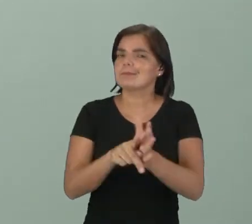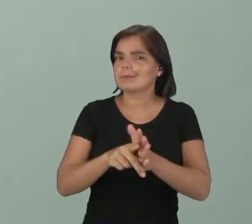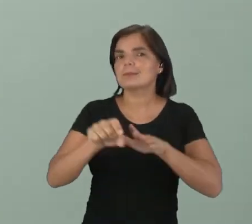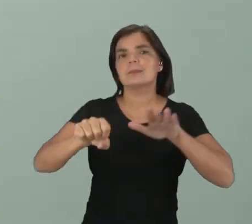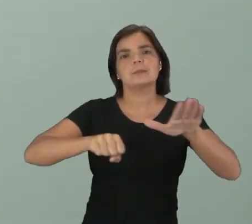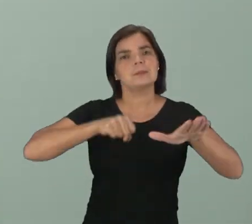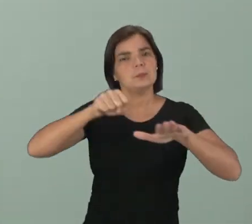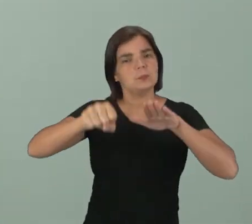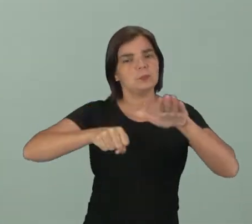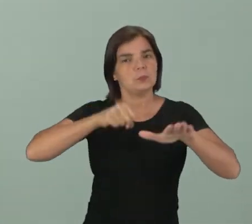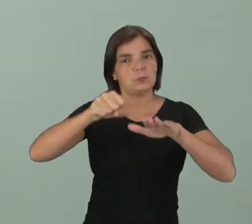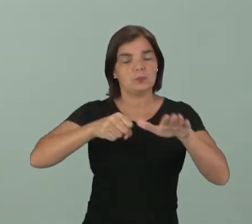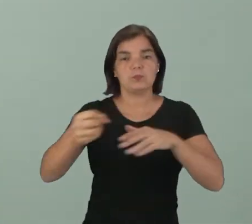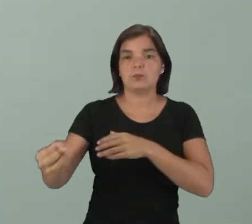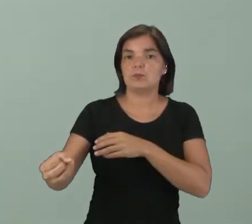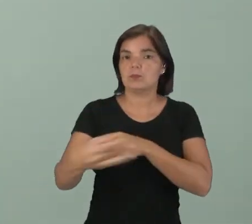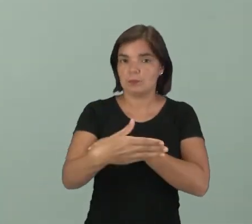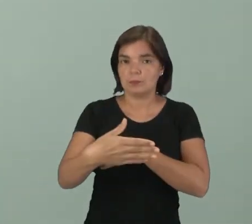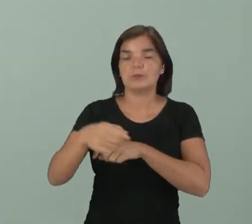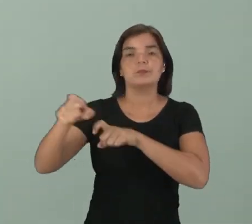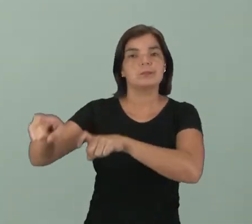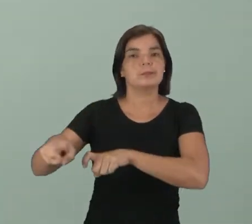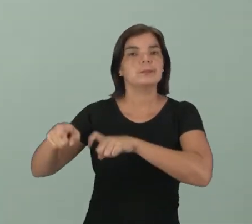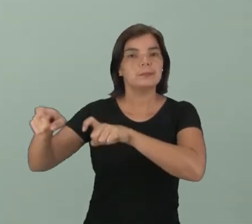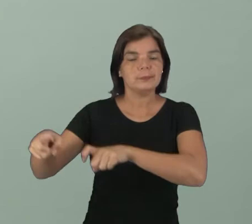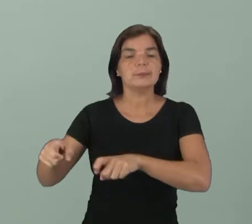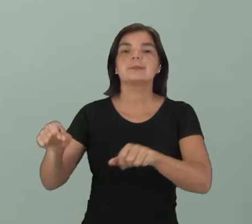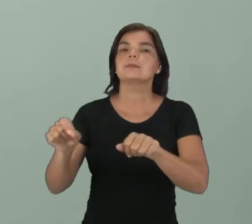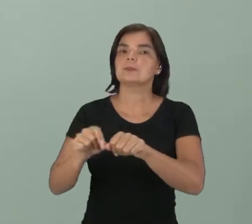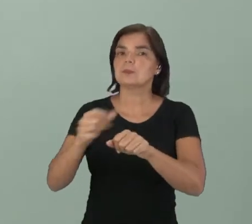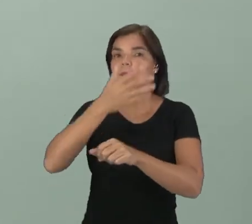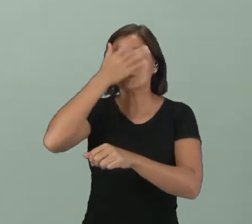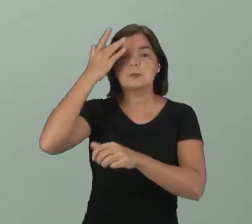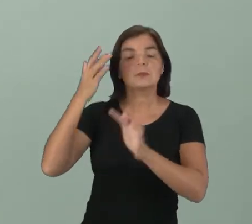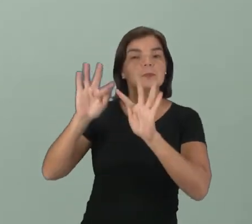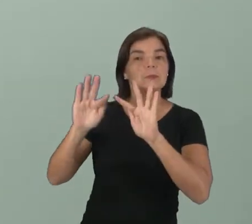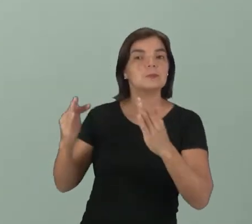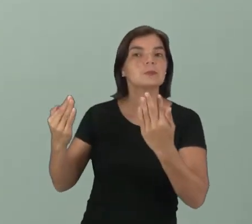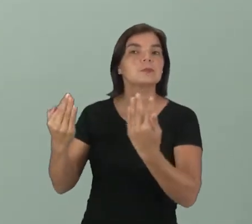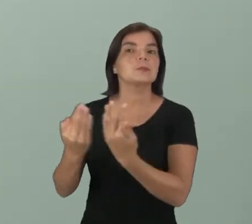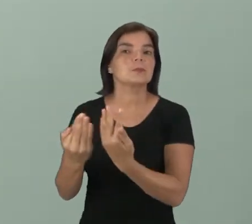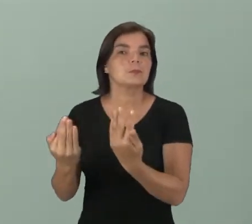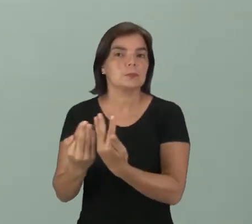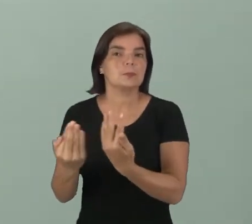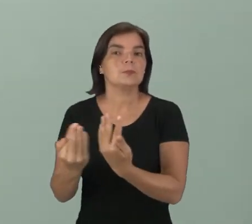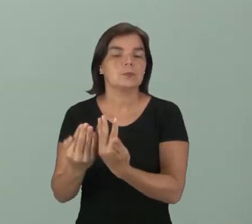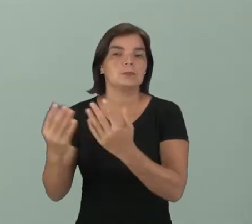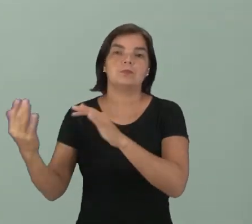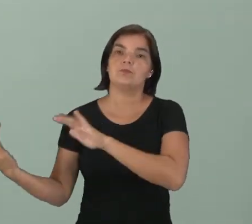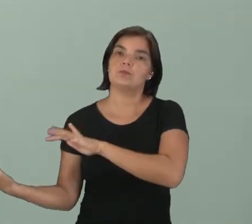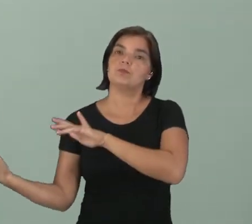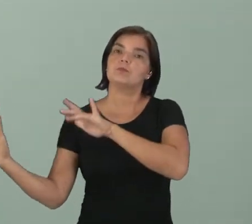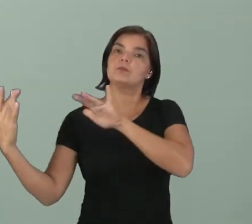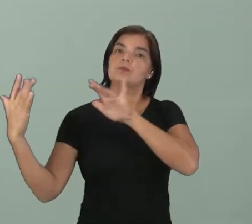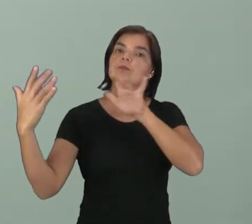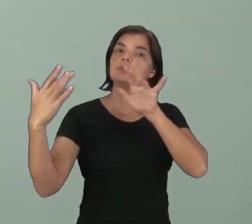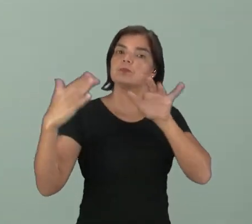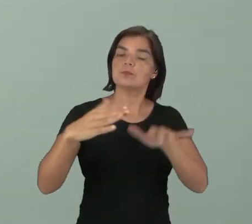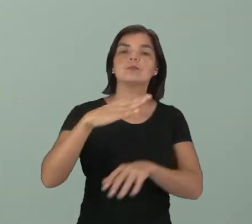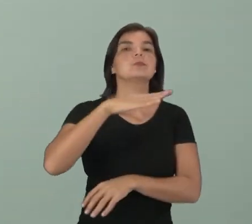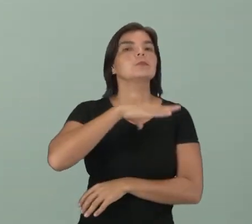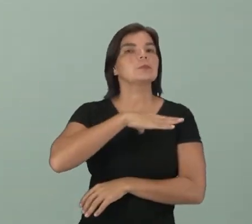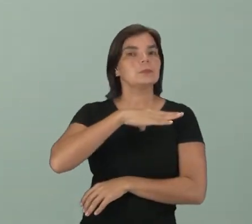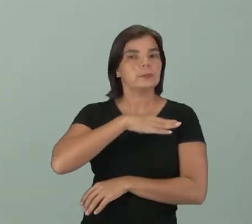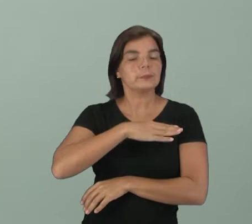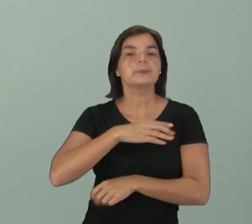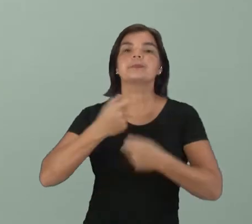a própria mecanização ou modernização do campo fez com que muitos dessa dessa dessas populações que depende